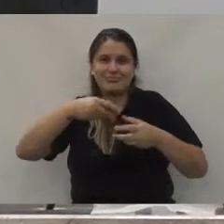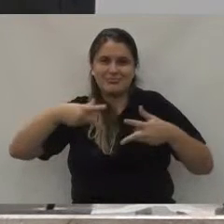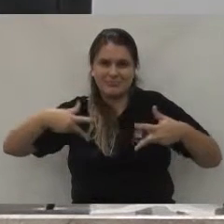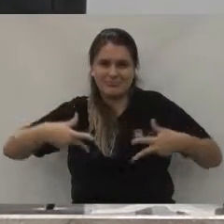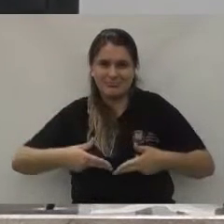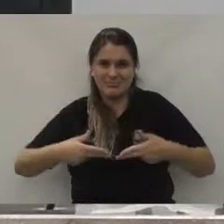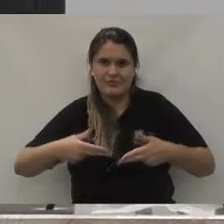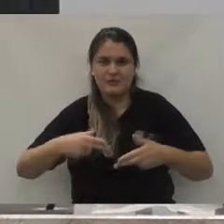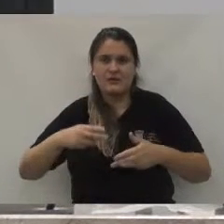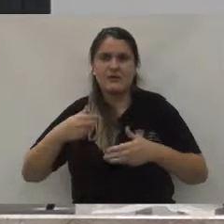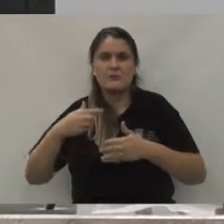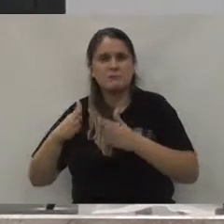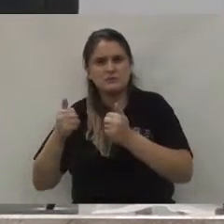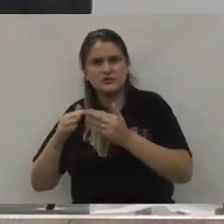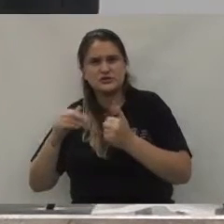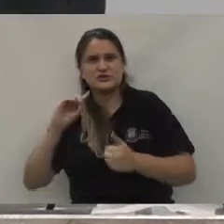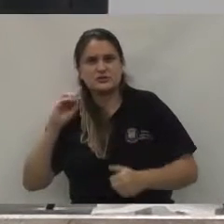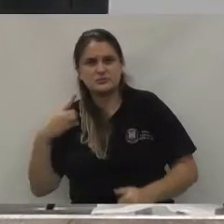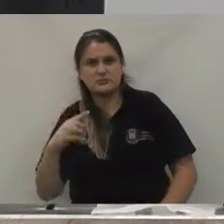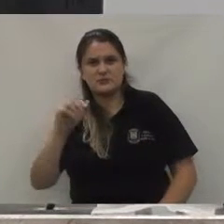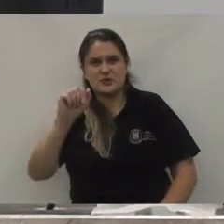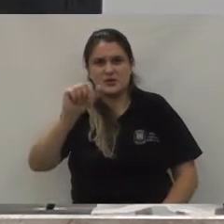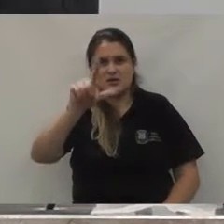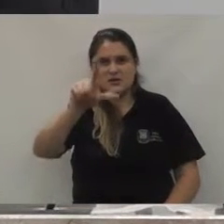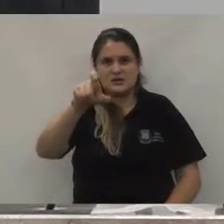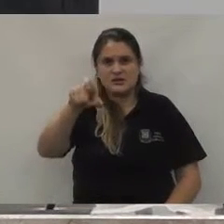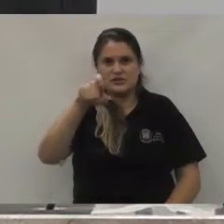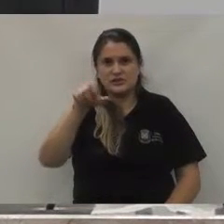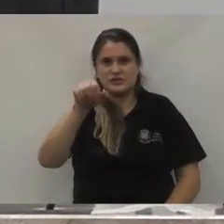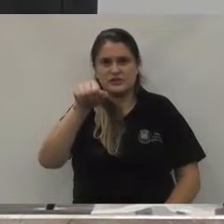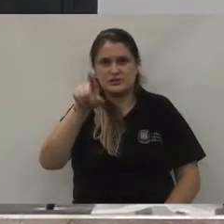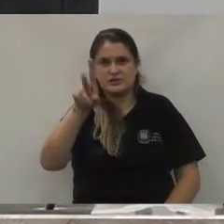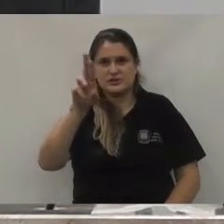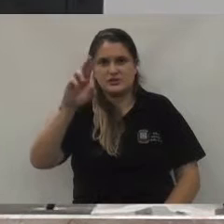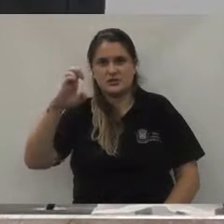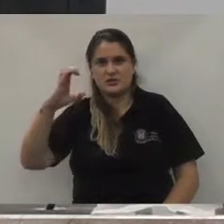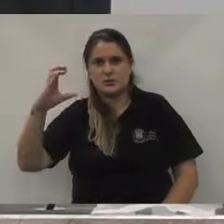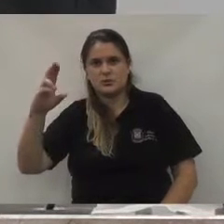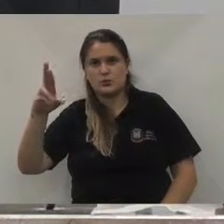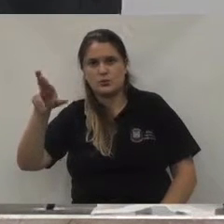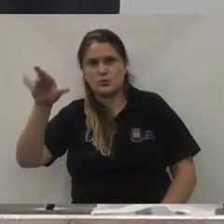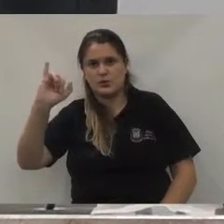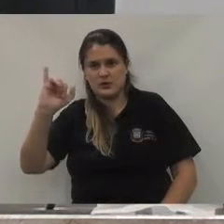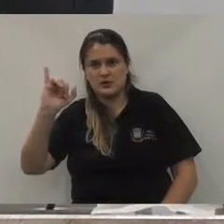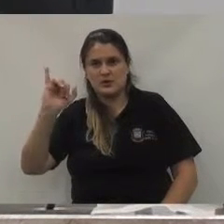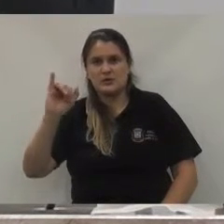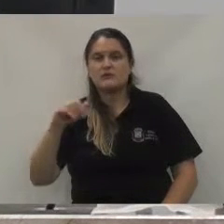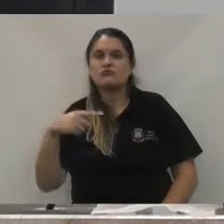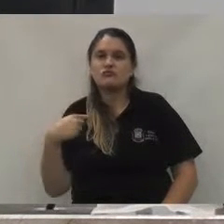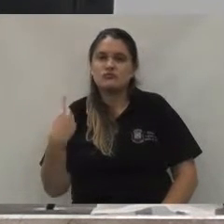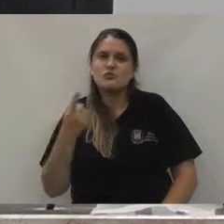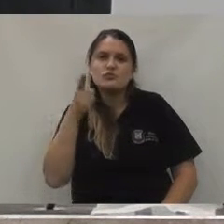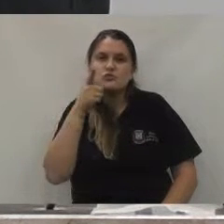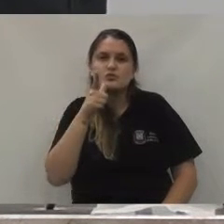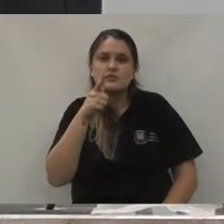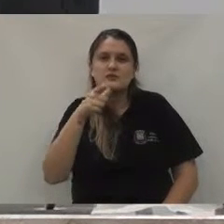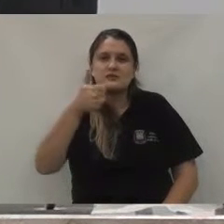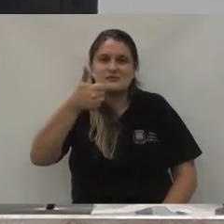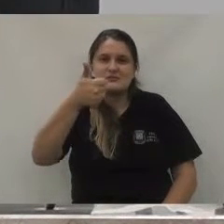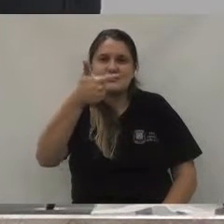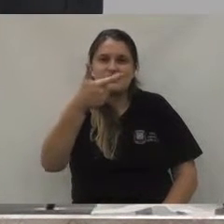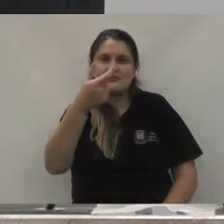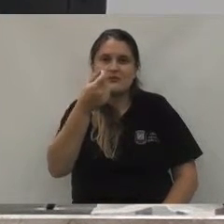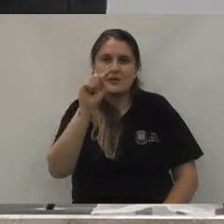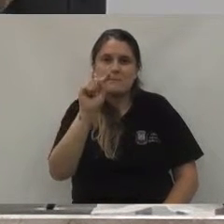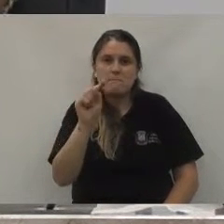curi nosso deputado estadual osmar bertoldi federal é temos 120 mil